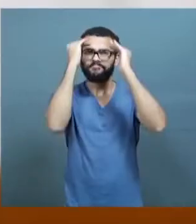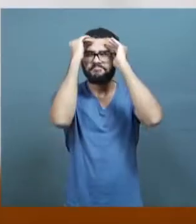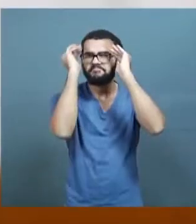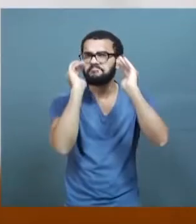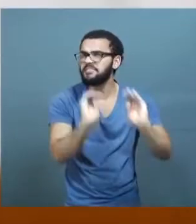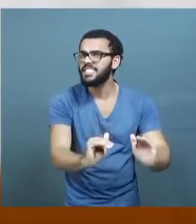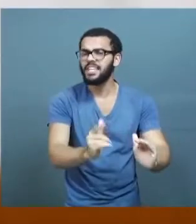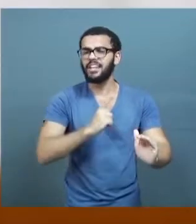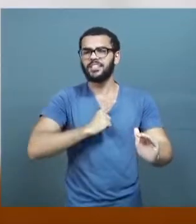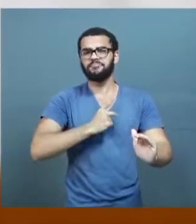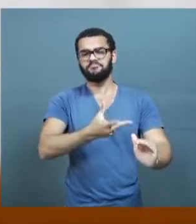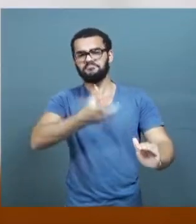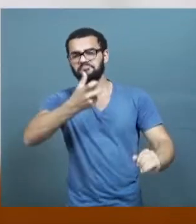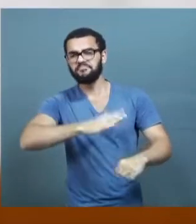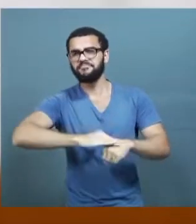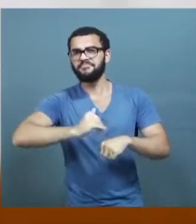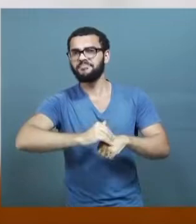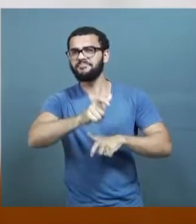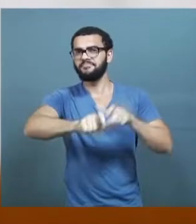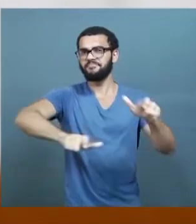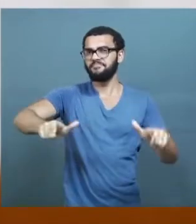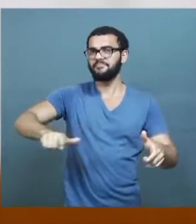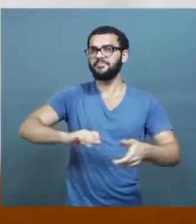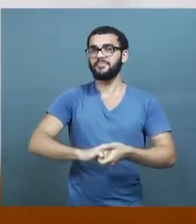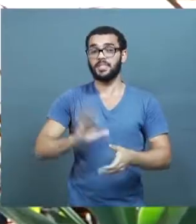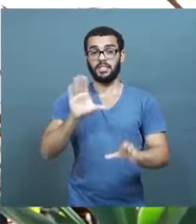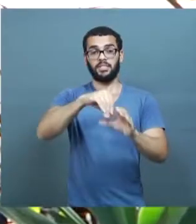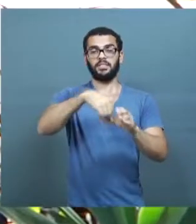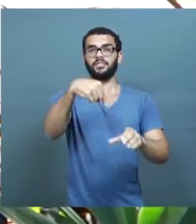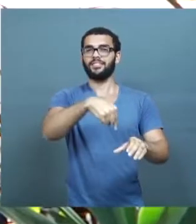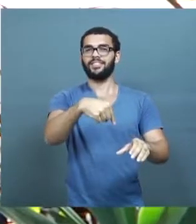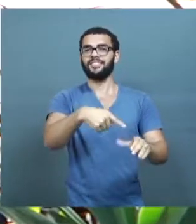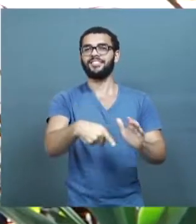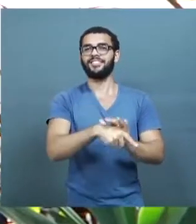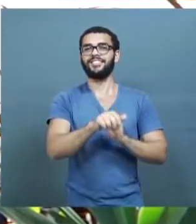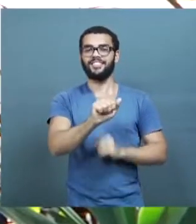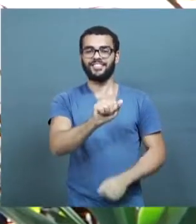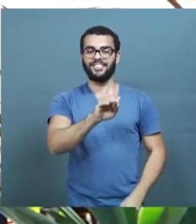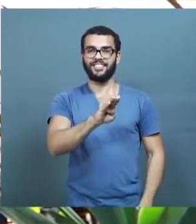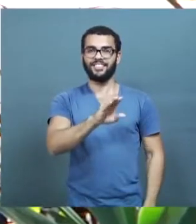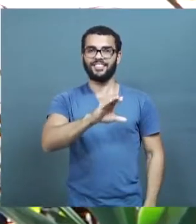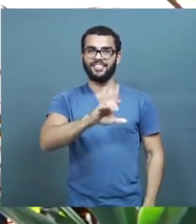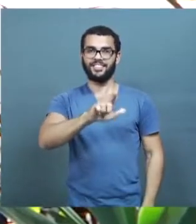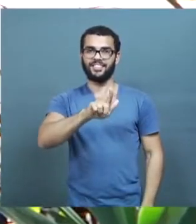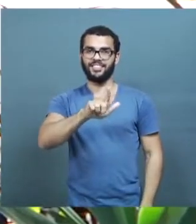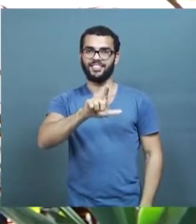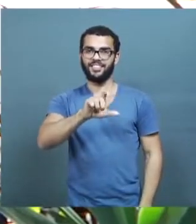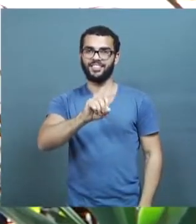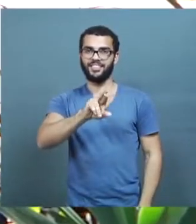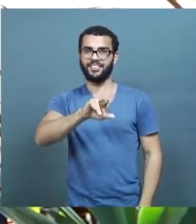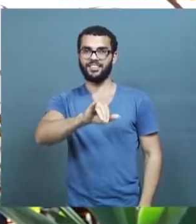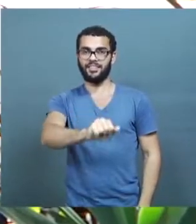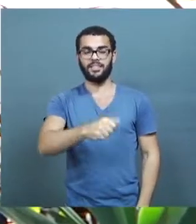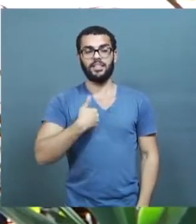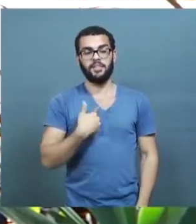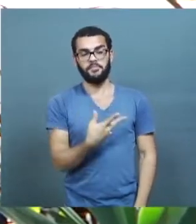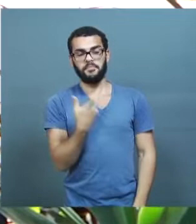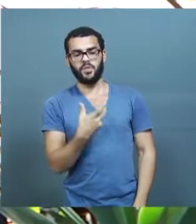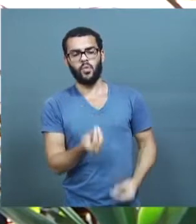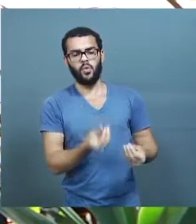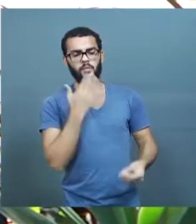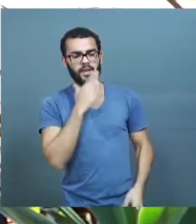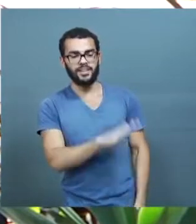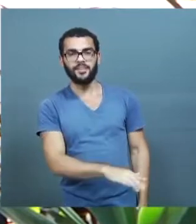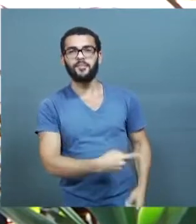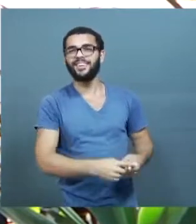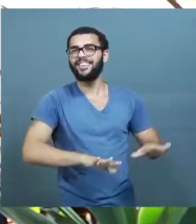carinho. E dentro da ABC do Glória, eu acho que eu aprendi a como ouvir as crianças, que às vezes a gente acha que criança não entende